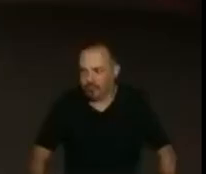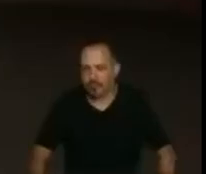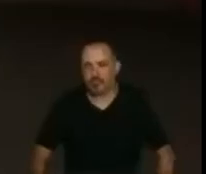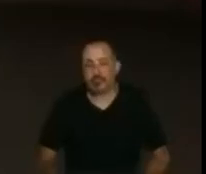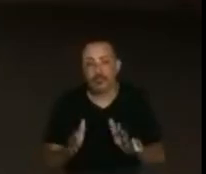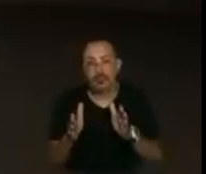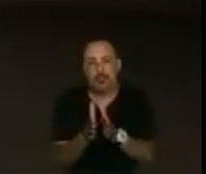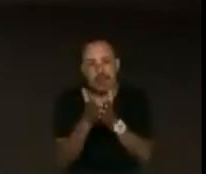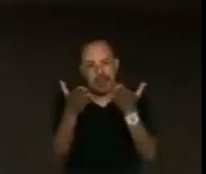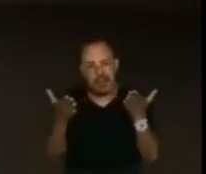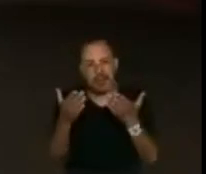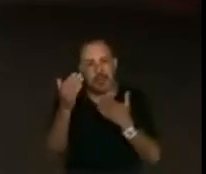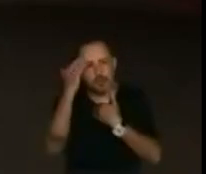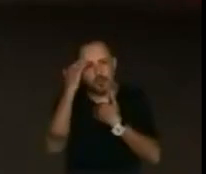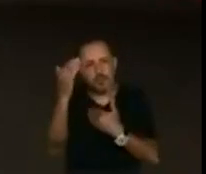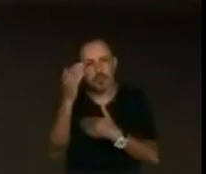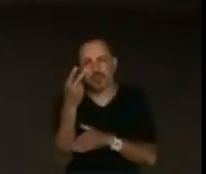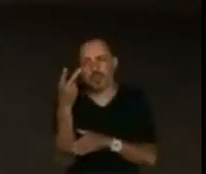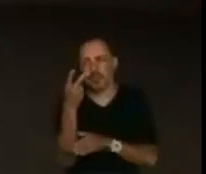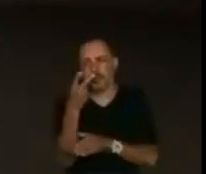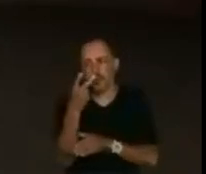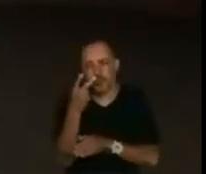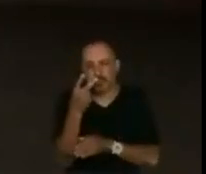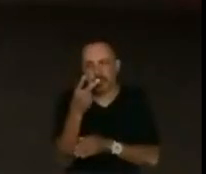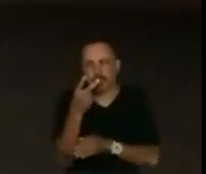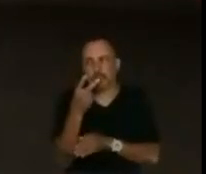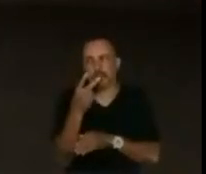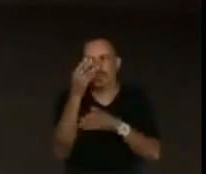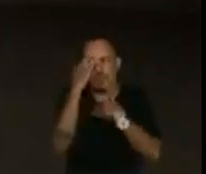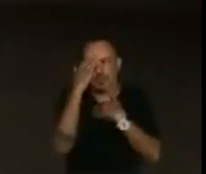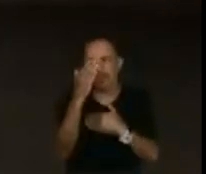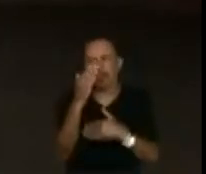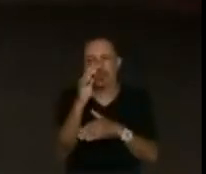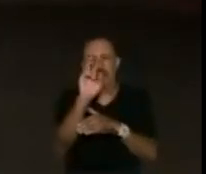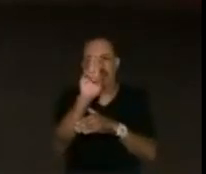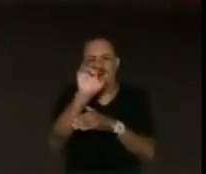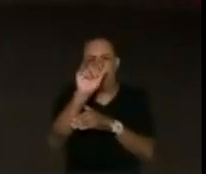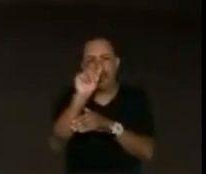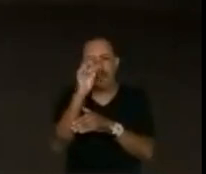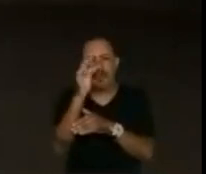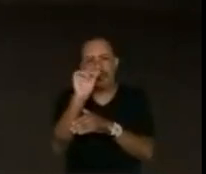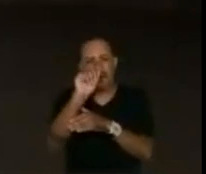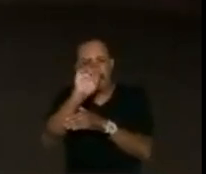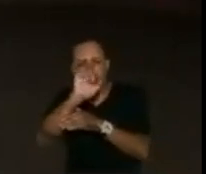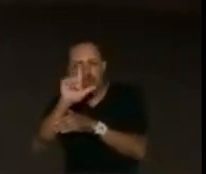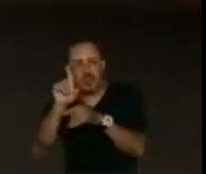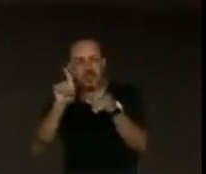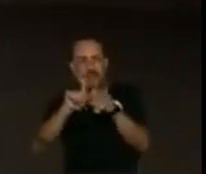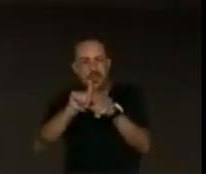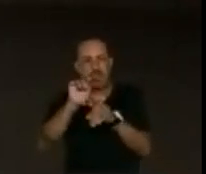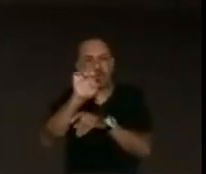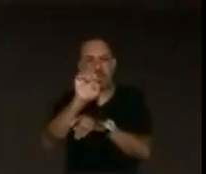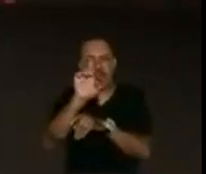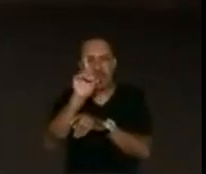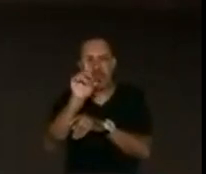Maravilha, obrigado aos dois aqui. Quero agradecer mais uma vez, Rafael e Eduardo, obrigado pela participação de vocês, foi muito legal. Já deixo